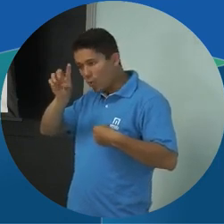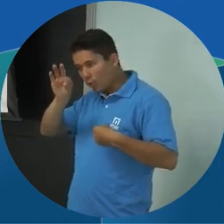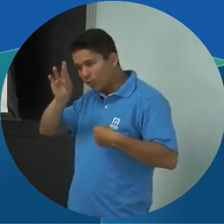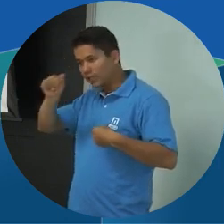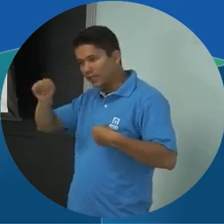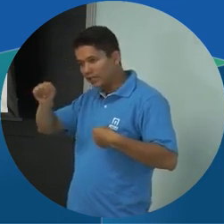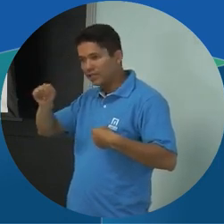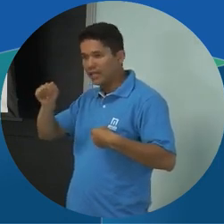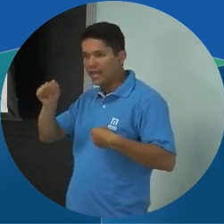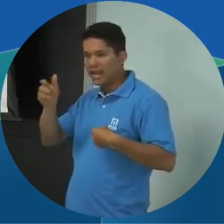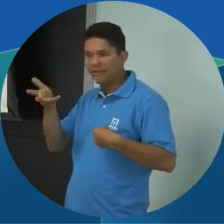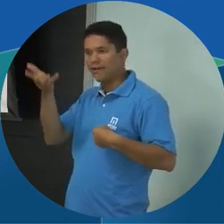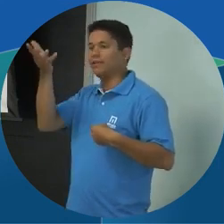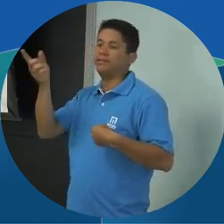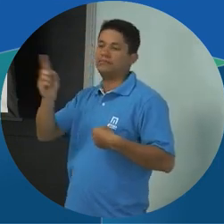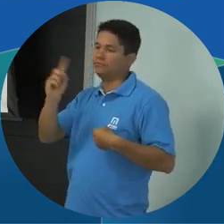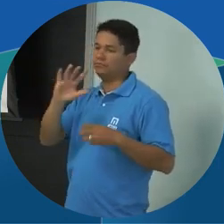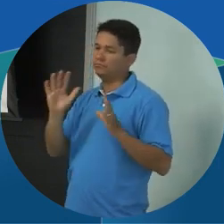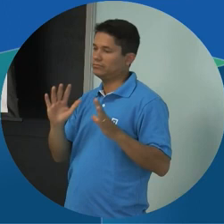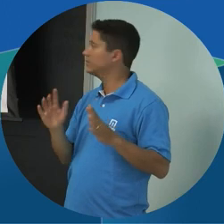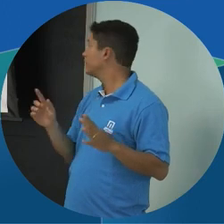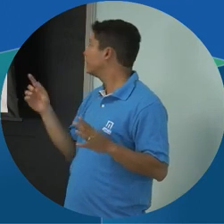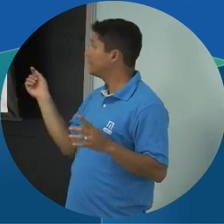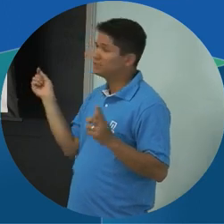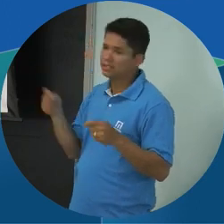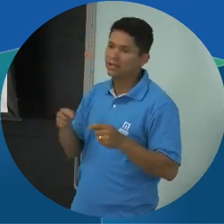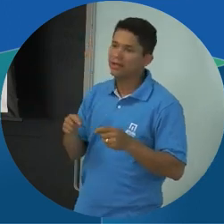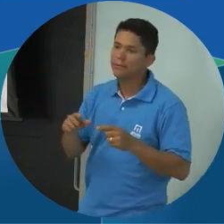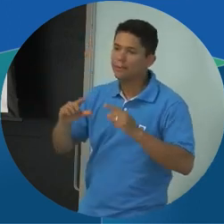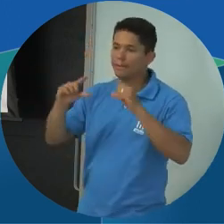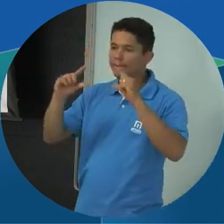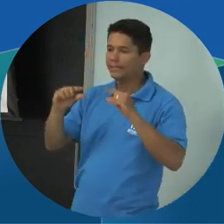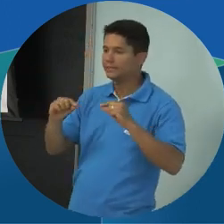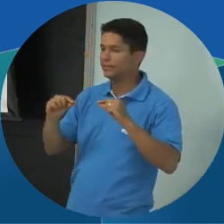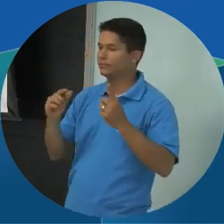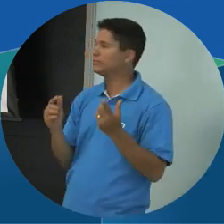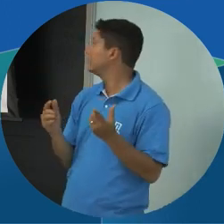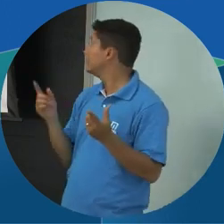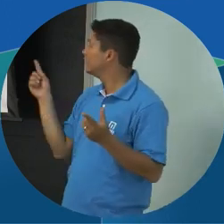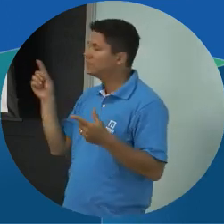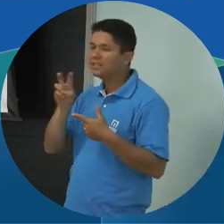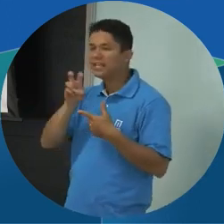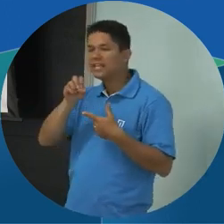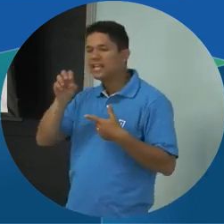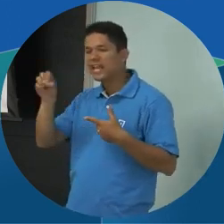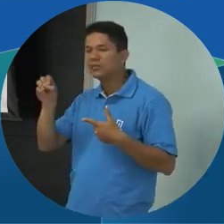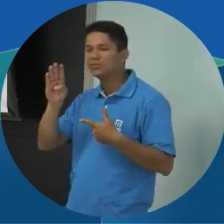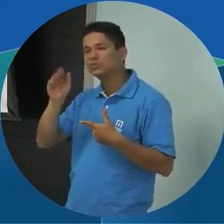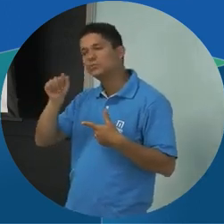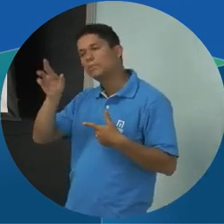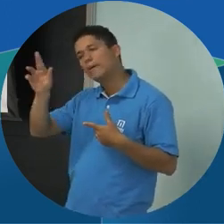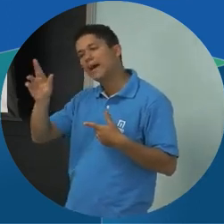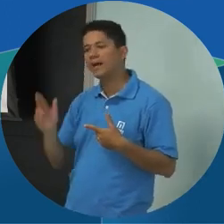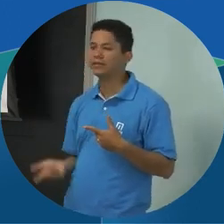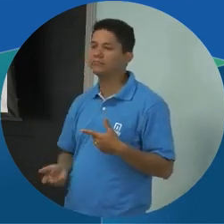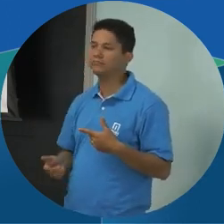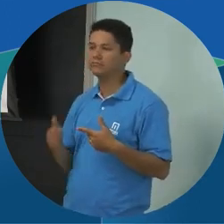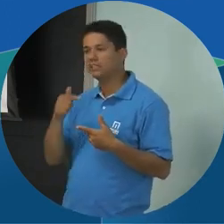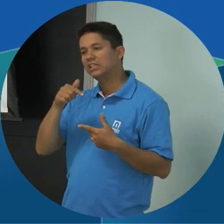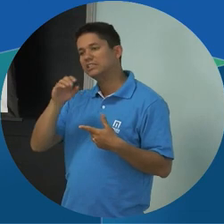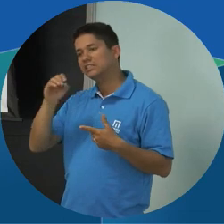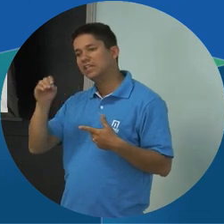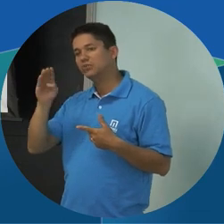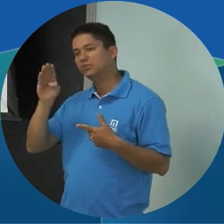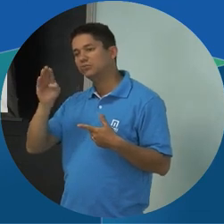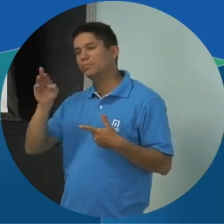pressão. Tá? A gente está falando aí entre 500 bar, 700 bar, você usa um acionamento mecânico. Você